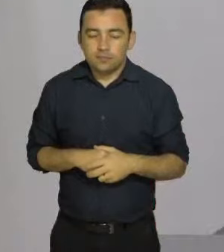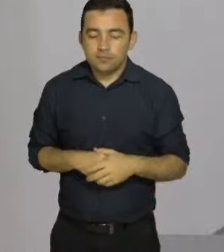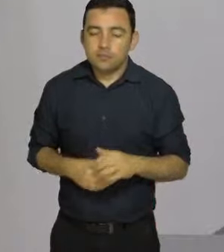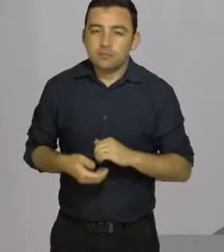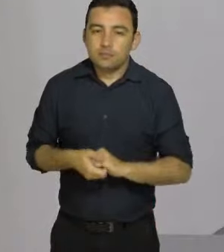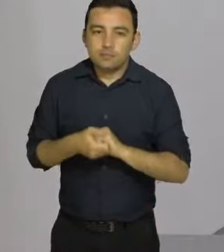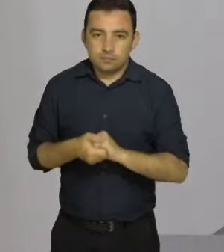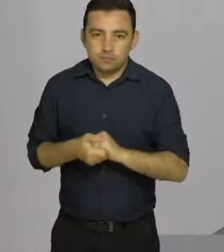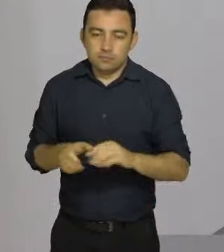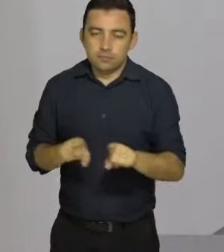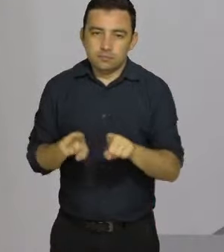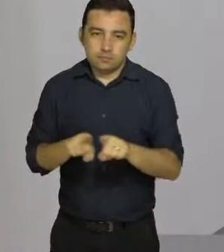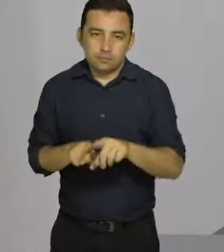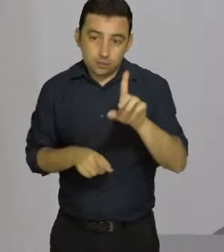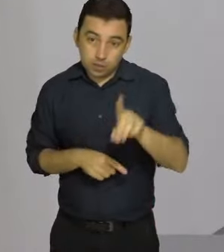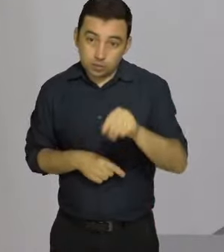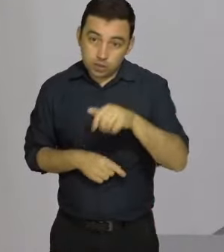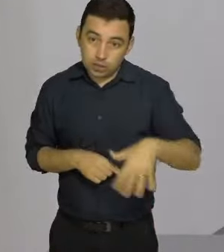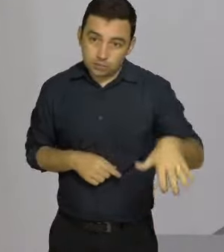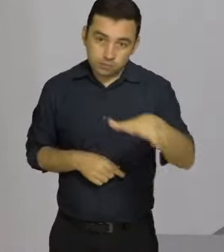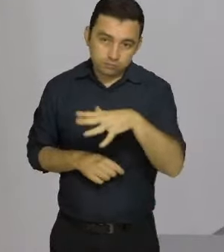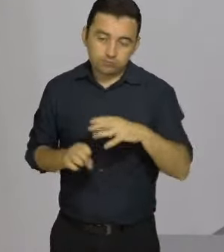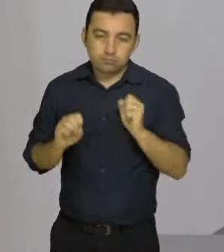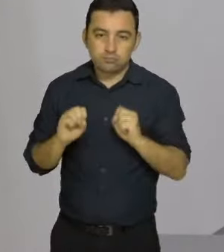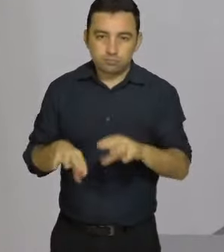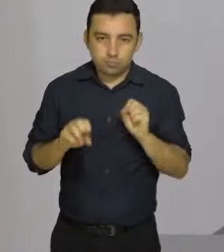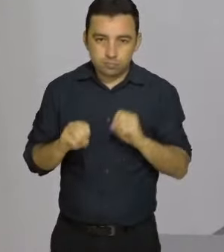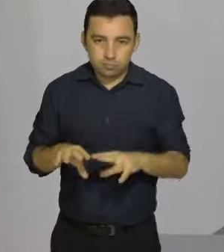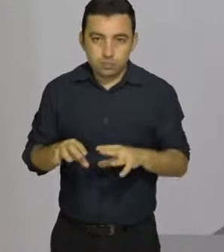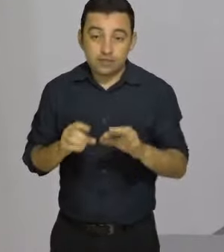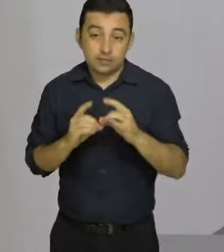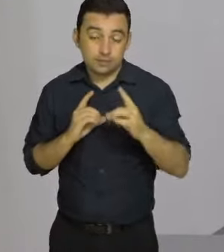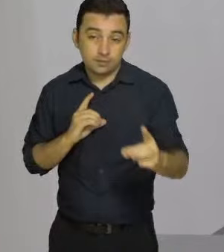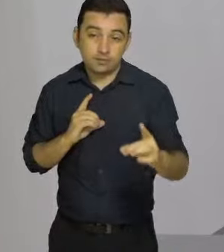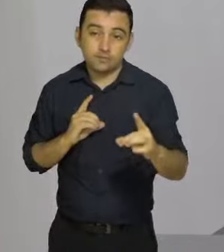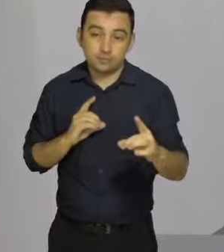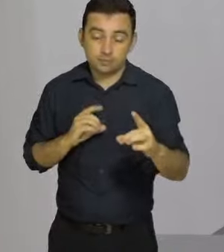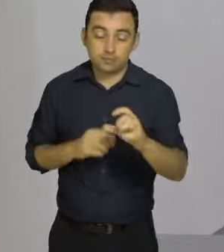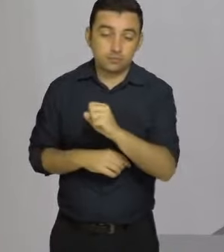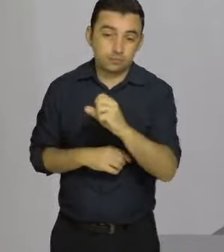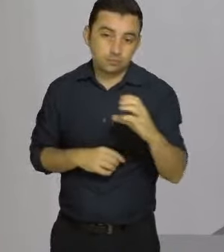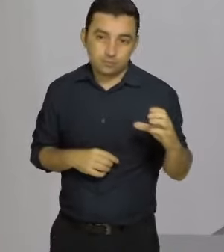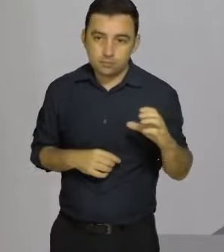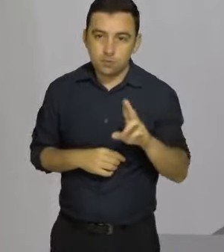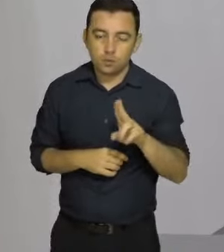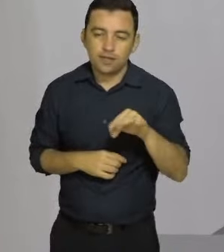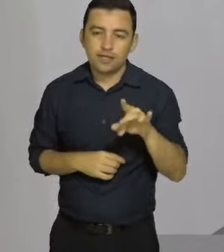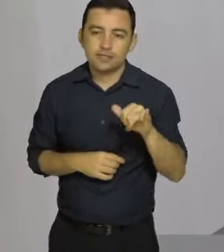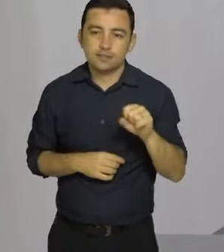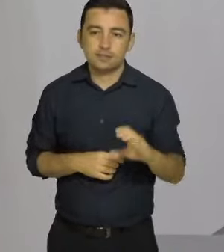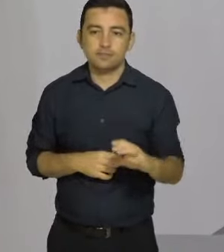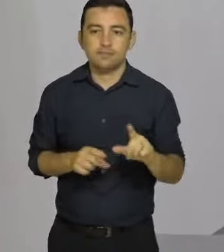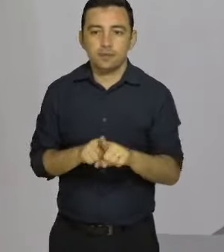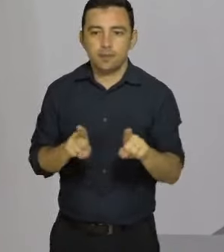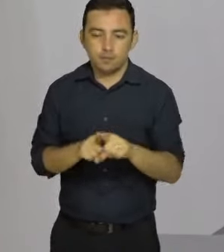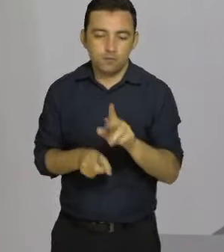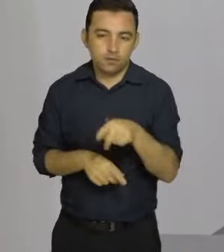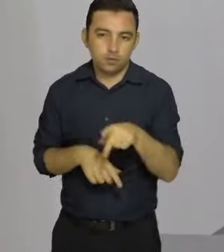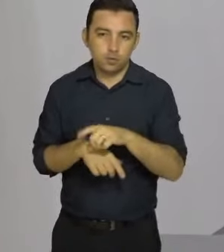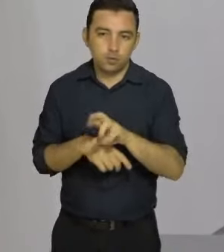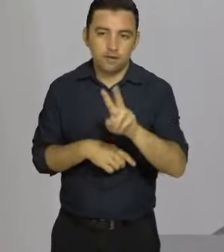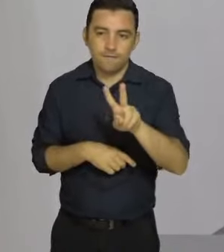Cumprimento a diretora-geral do Centro de Ensino à Distância da Universidade de Santa Catarina, a nossa UDESC, professora doutora